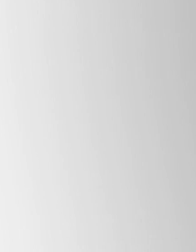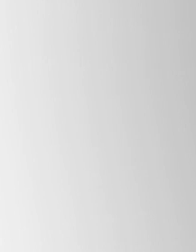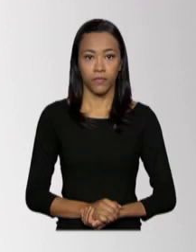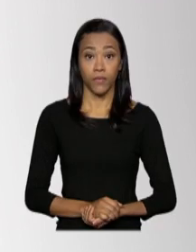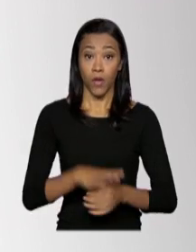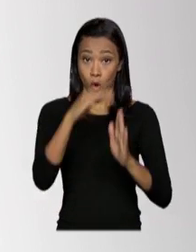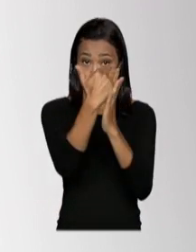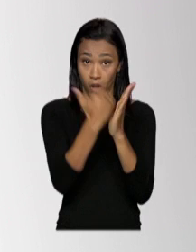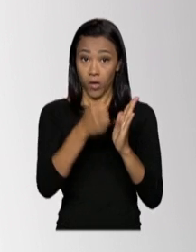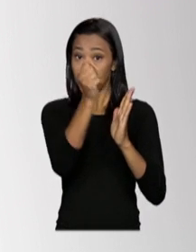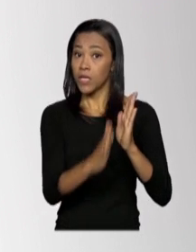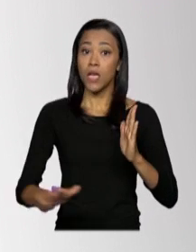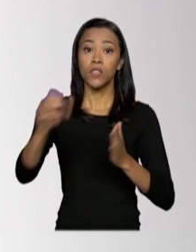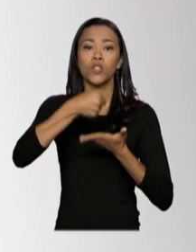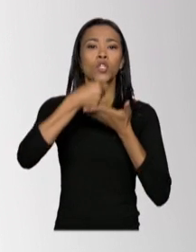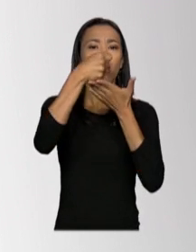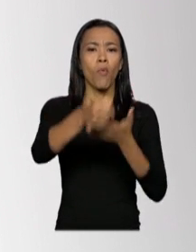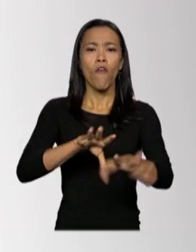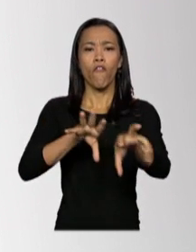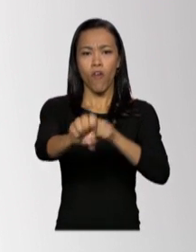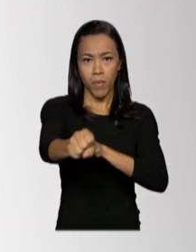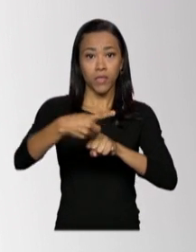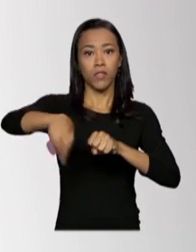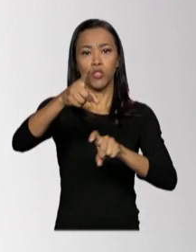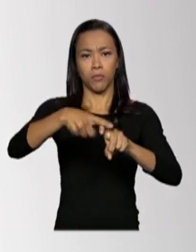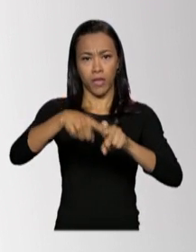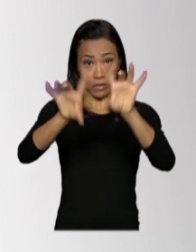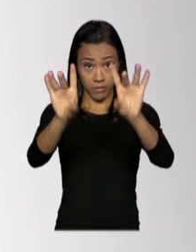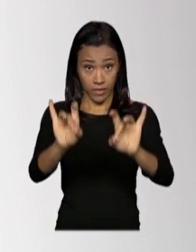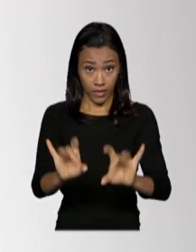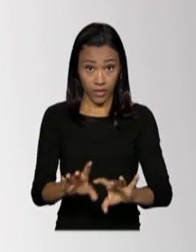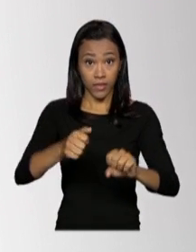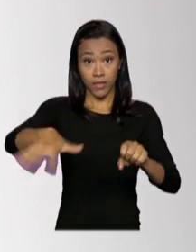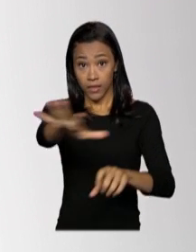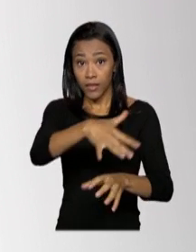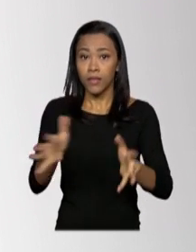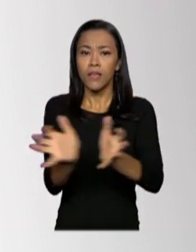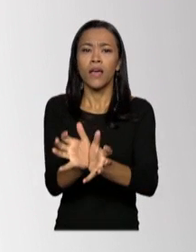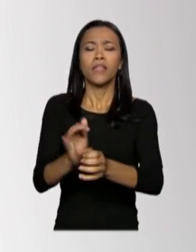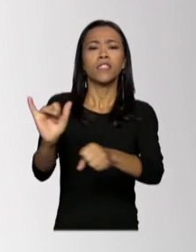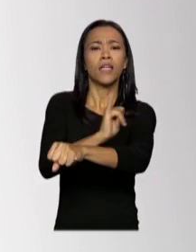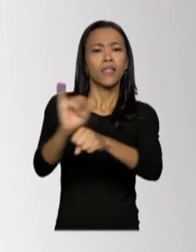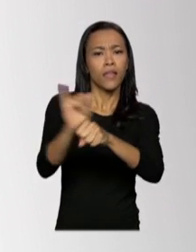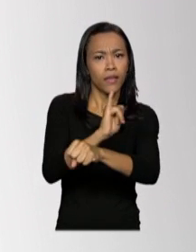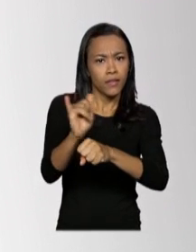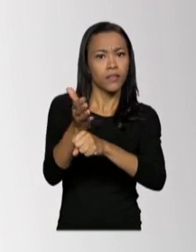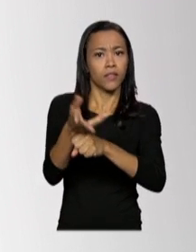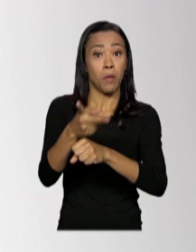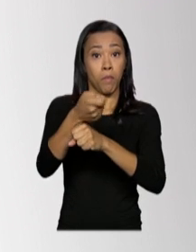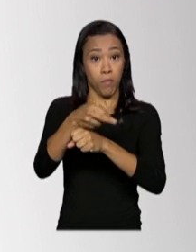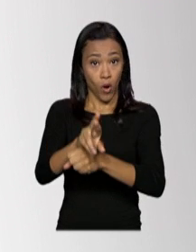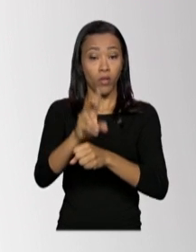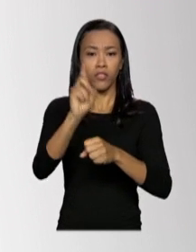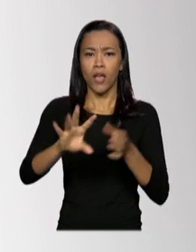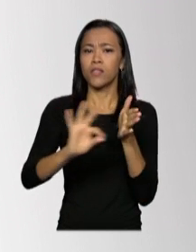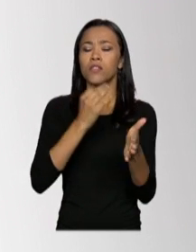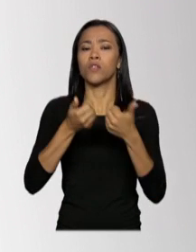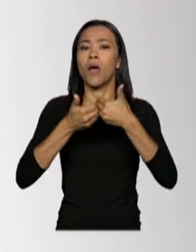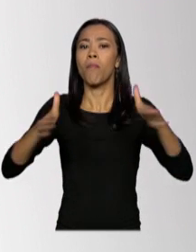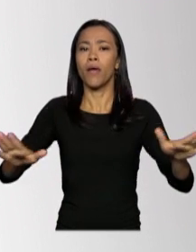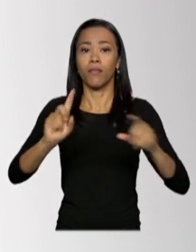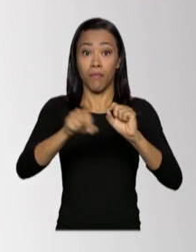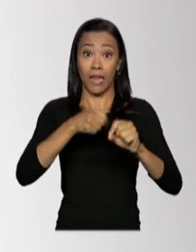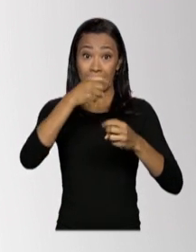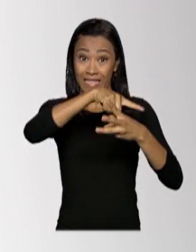O Programa Nacional de Apoio à Formação de Médicos Especialistas em Áreas Estratégicas, pró-residência, está com inscrições abertas